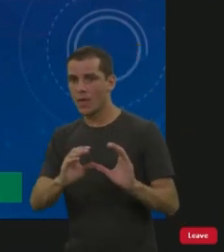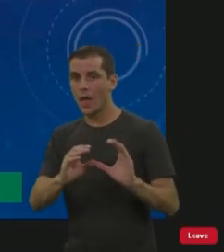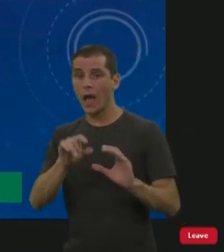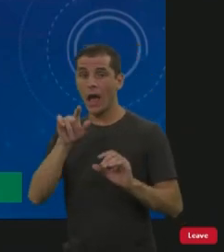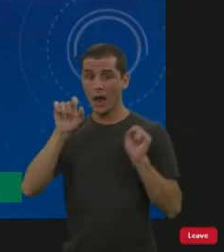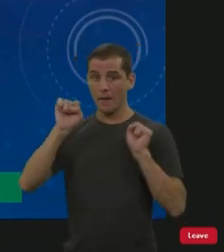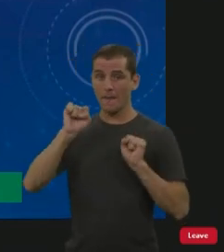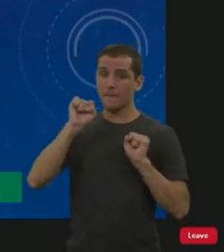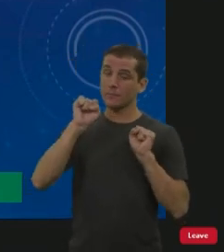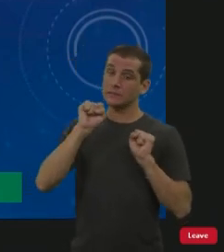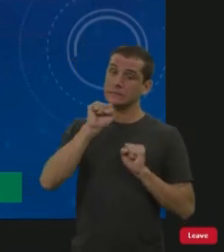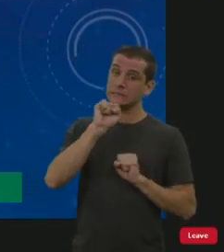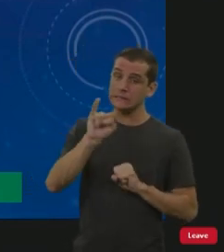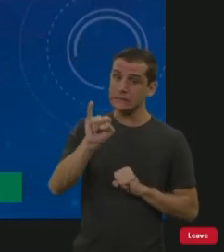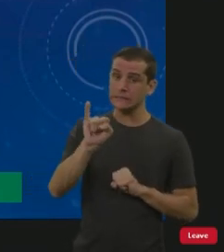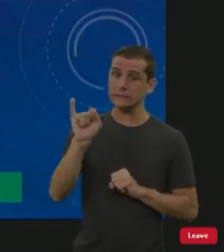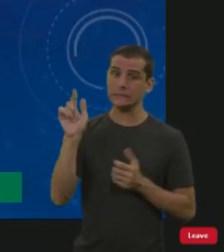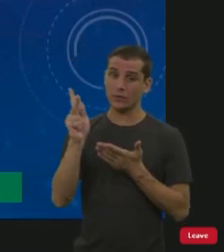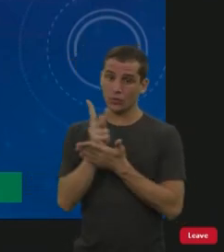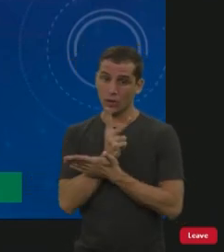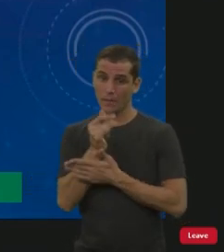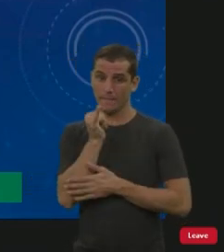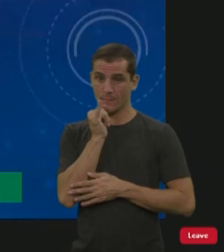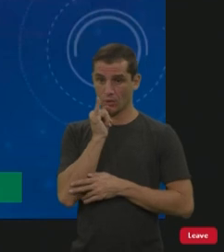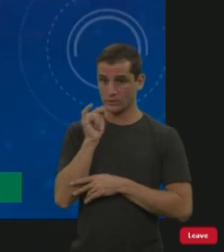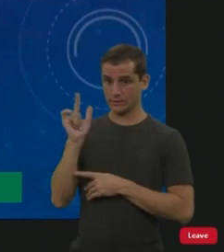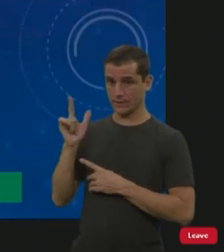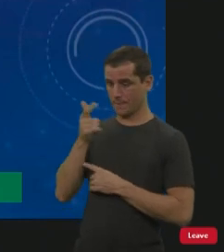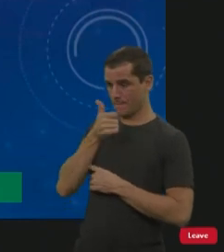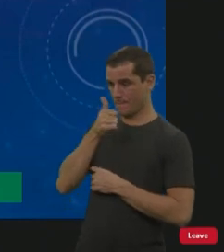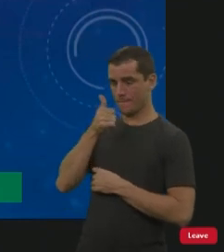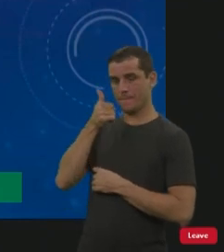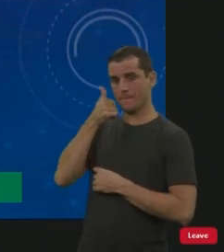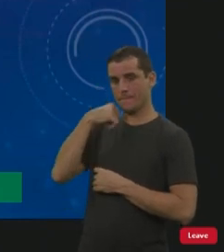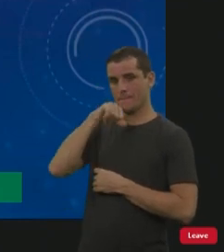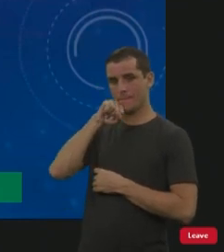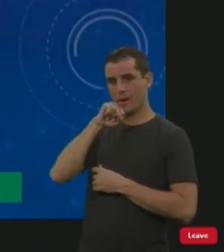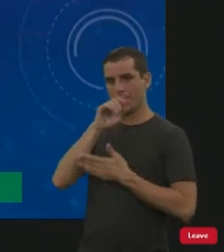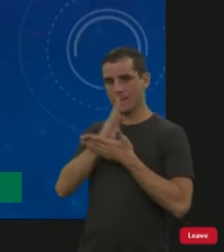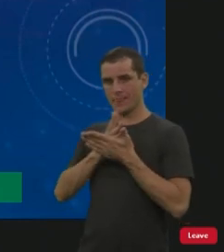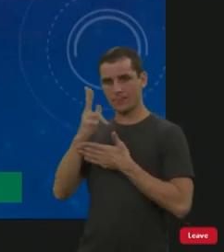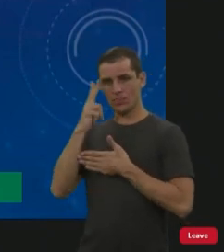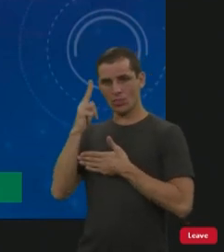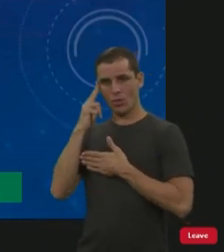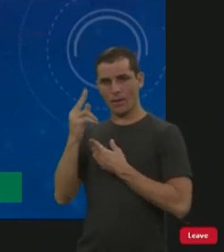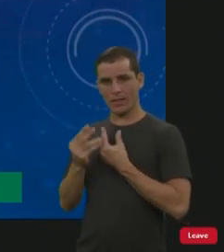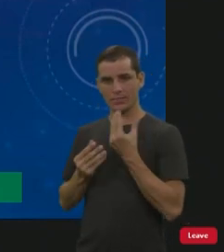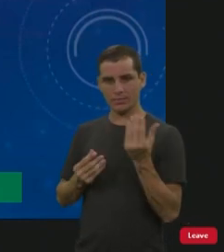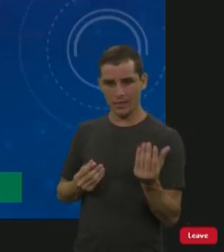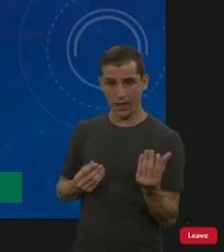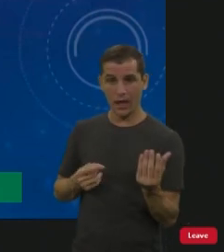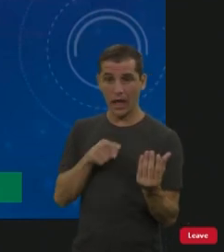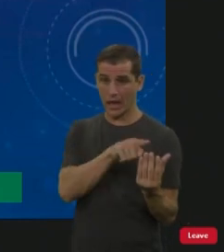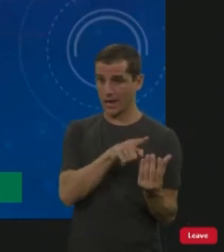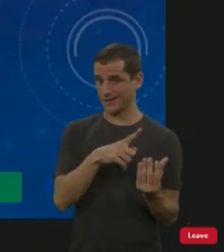normal, então o paciente não vai ser nem portador, assim como os pais, né? A outra probabilidade é